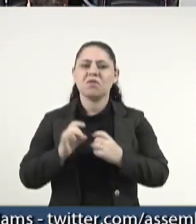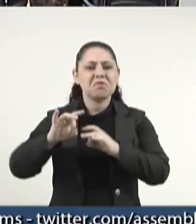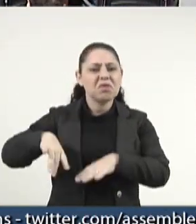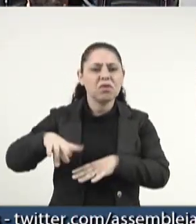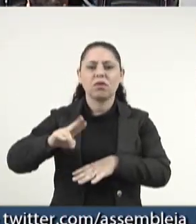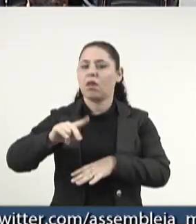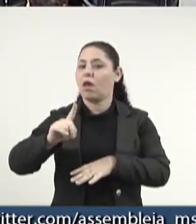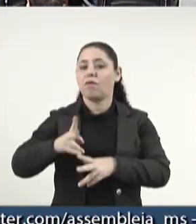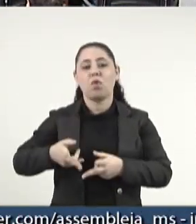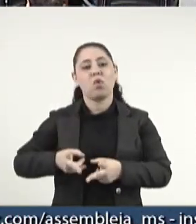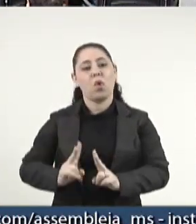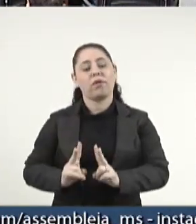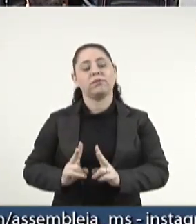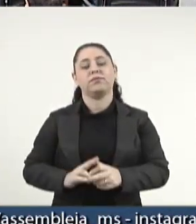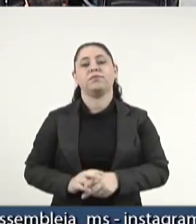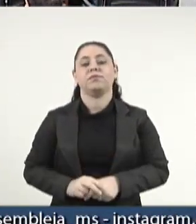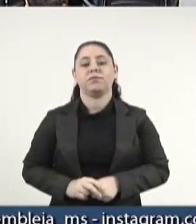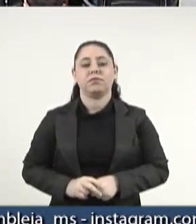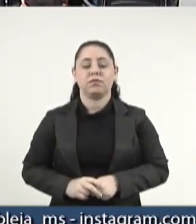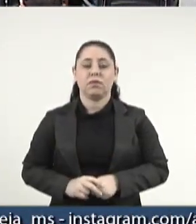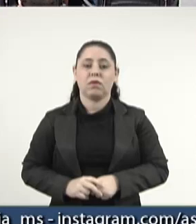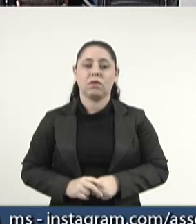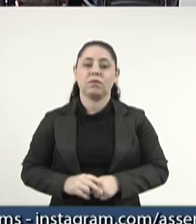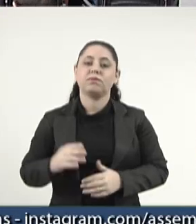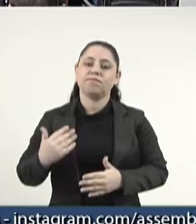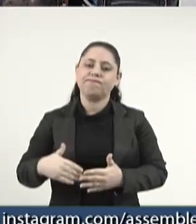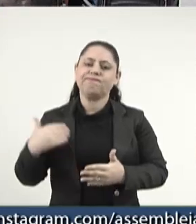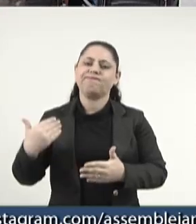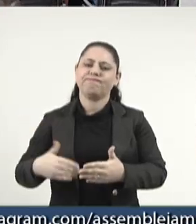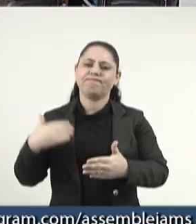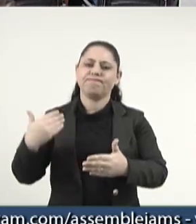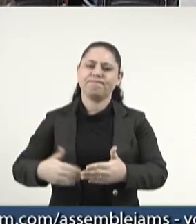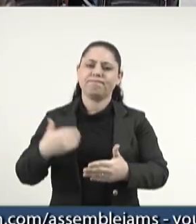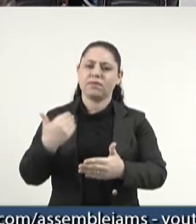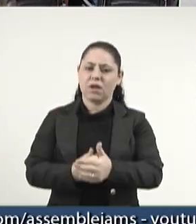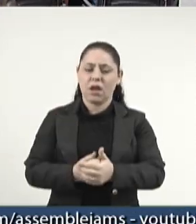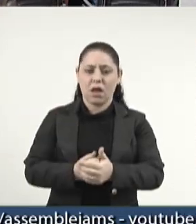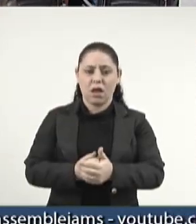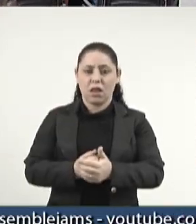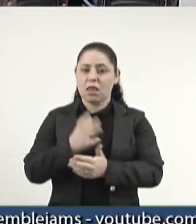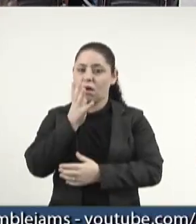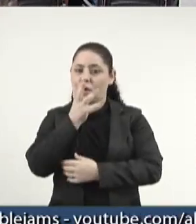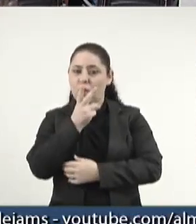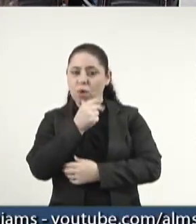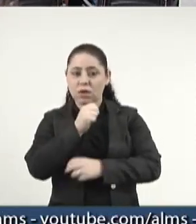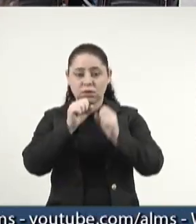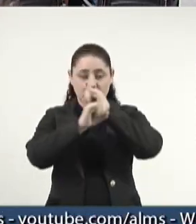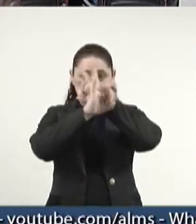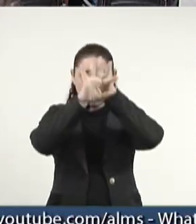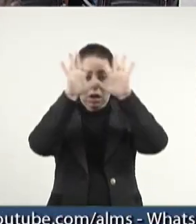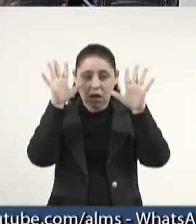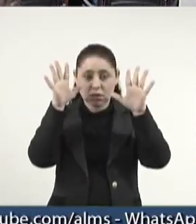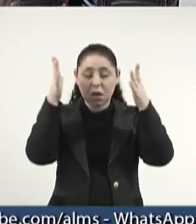A gente vai continuar. Enquanto não for esclarecido, enquanto não tiver tudo limpo para